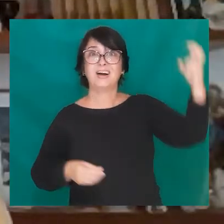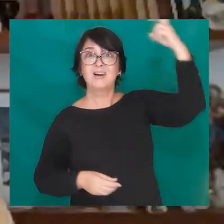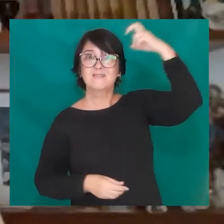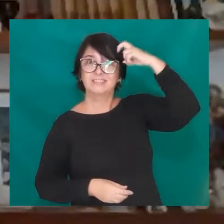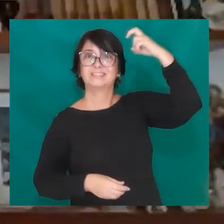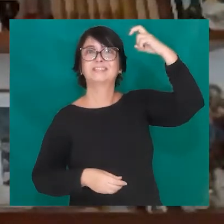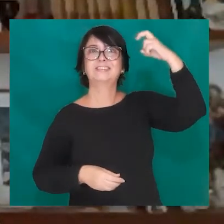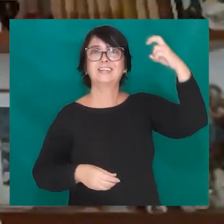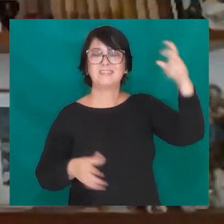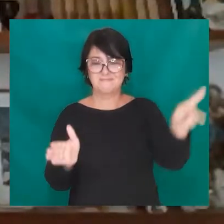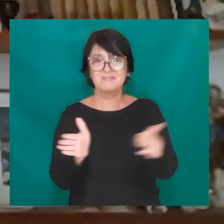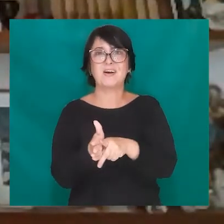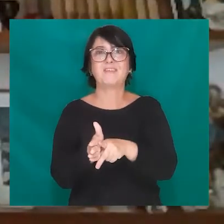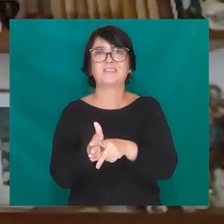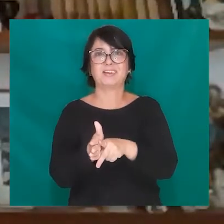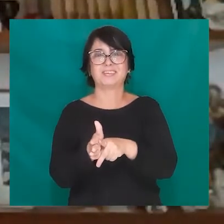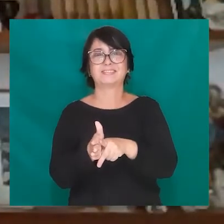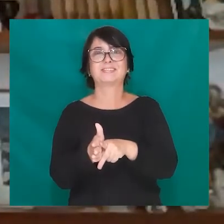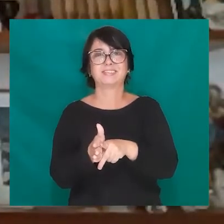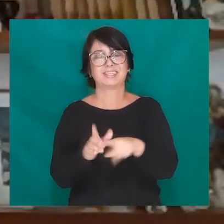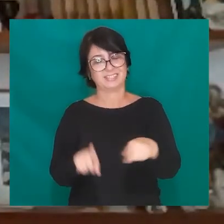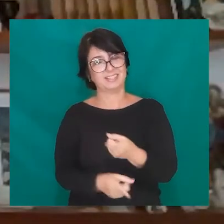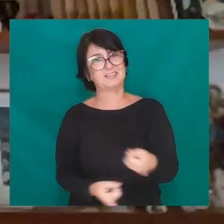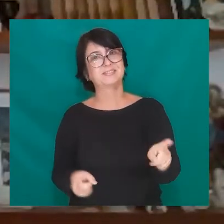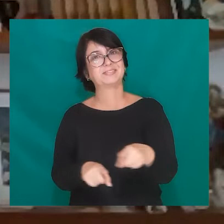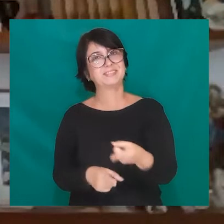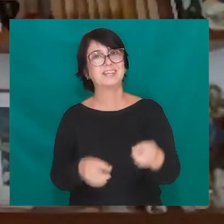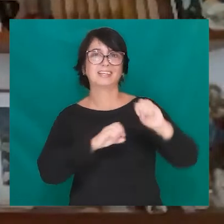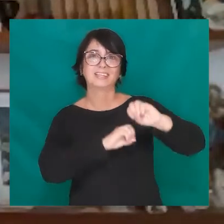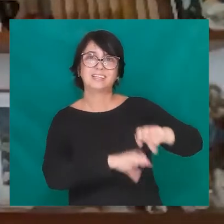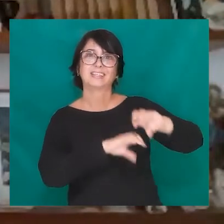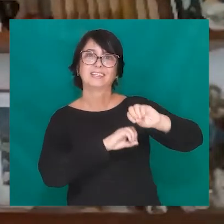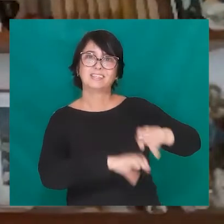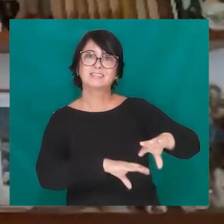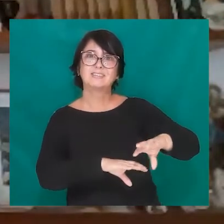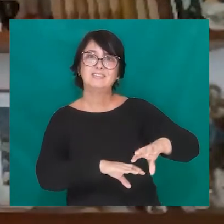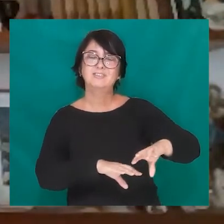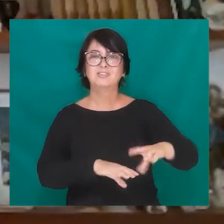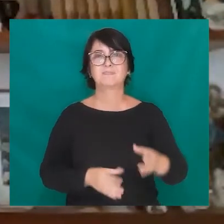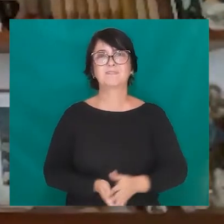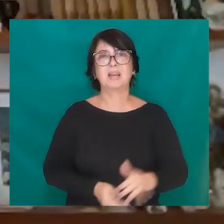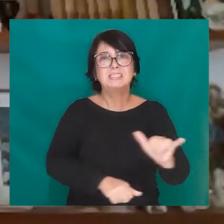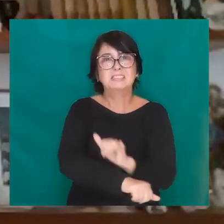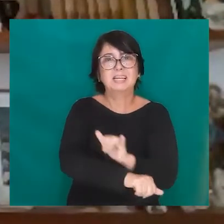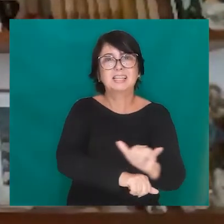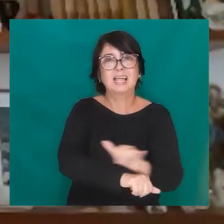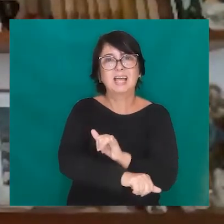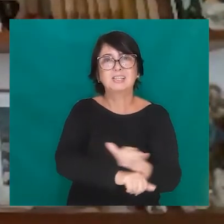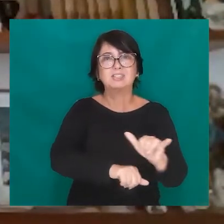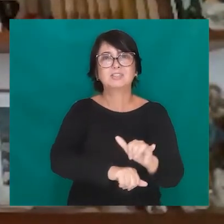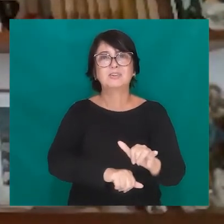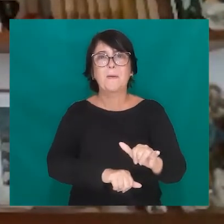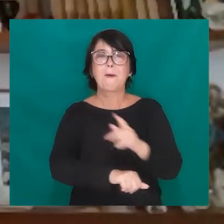acha, minha pergunta é, como você acha que a cultura e a educação podem ser ferramentas usadas